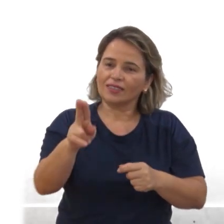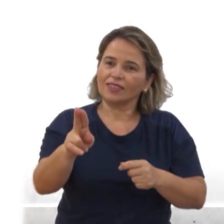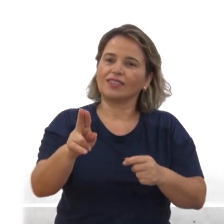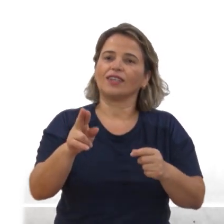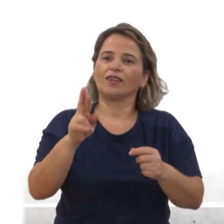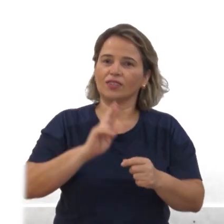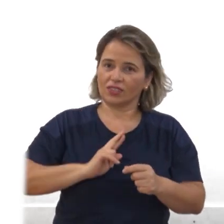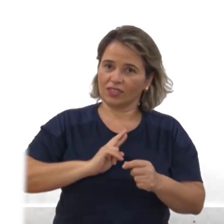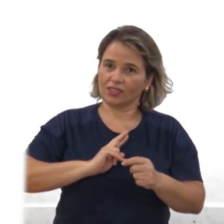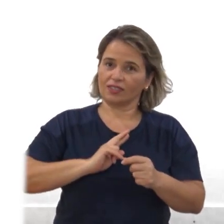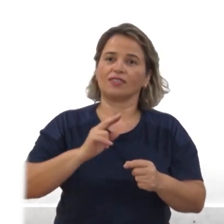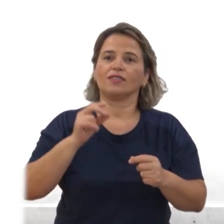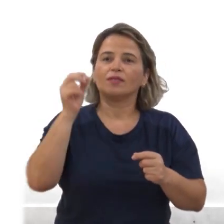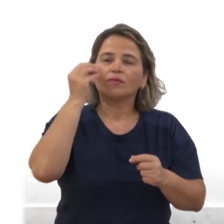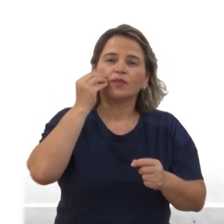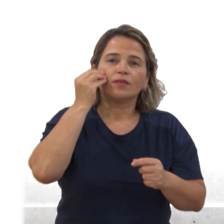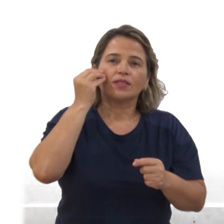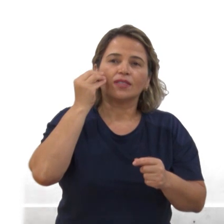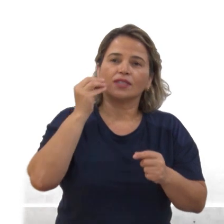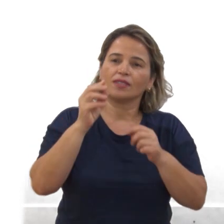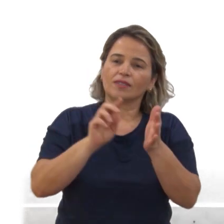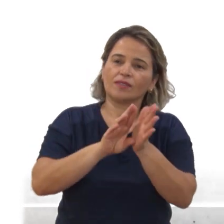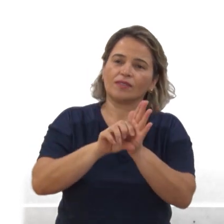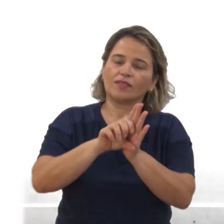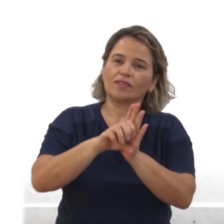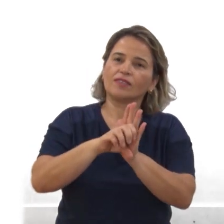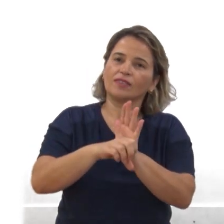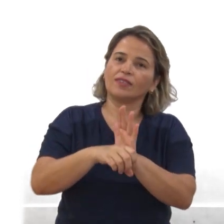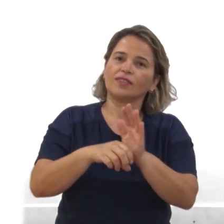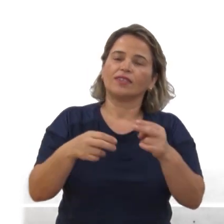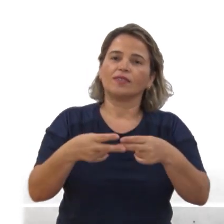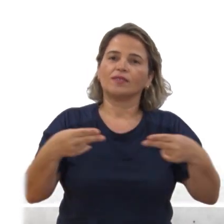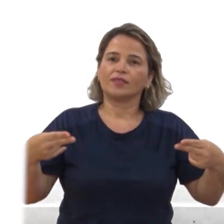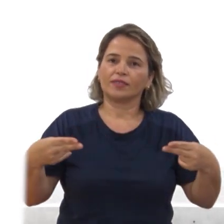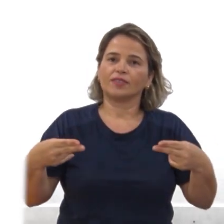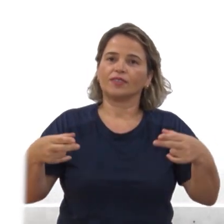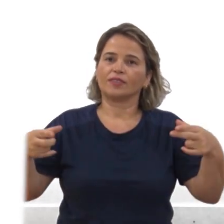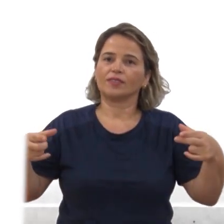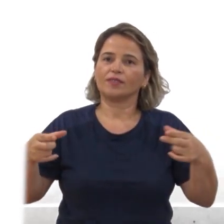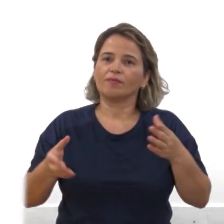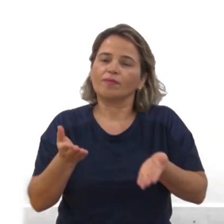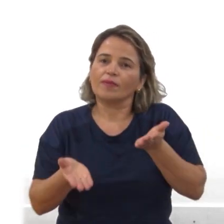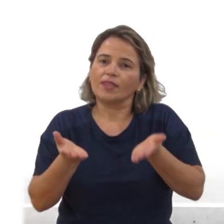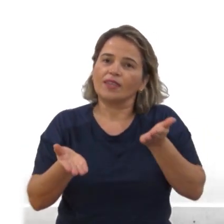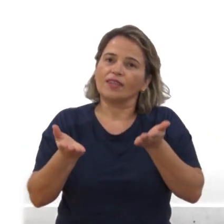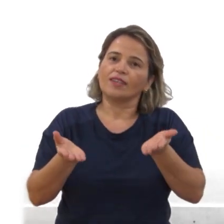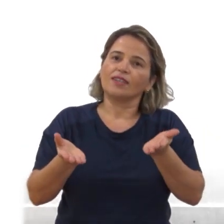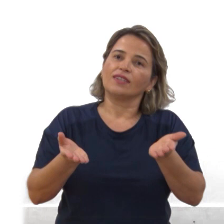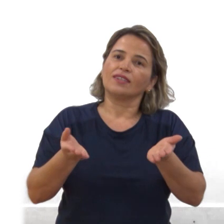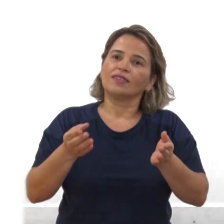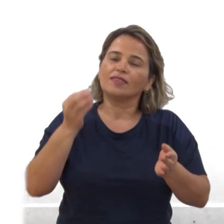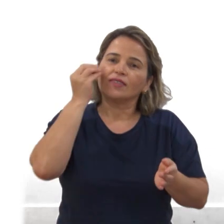à quantidade, peso, tamanho, forma e posição. Oportunidades para criar estratégias